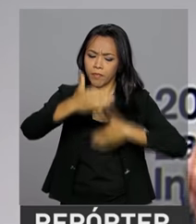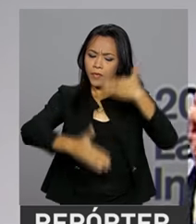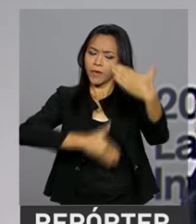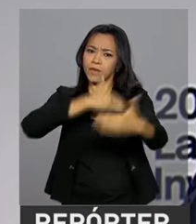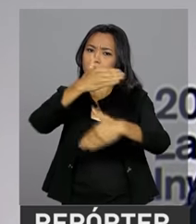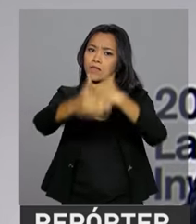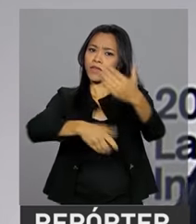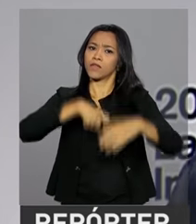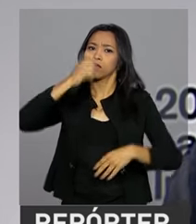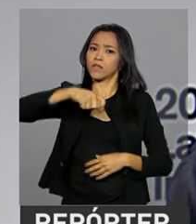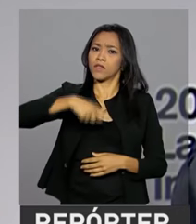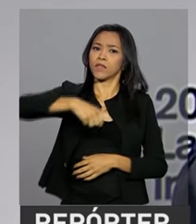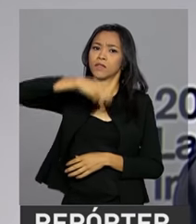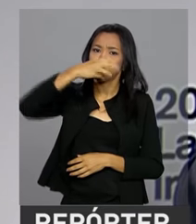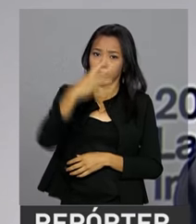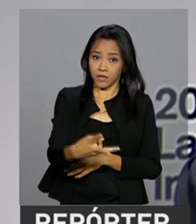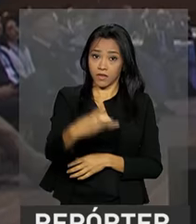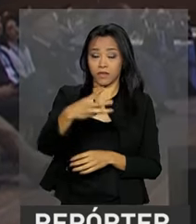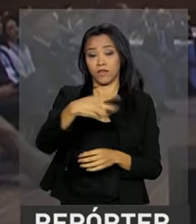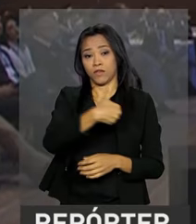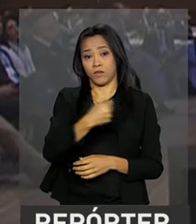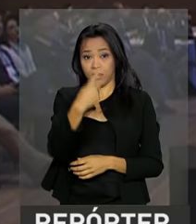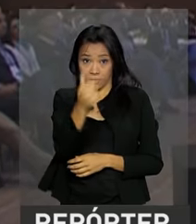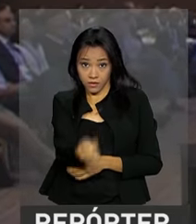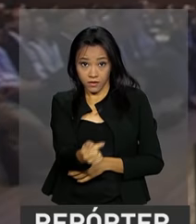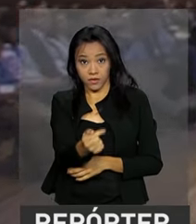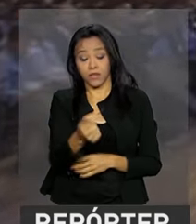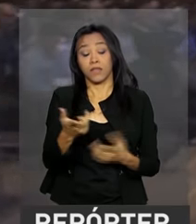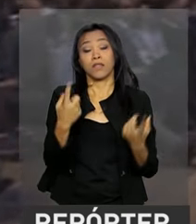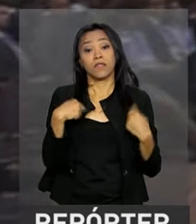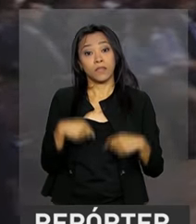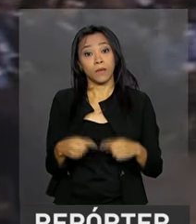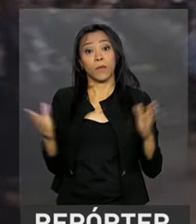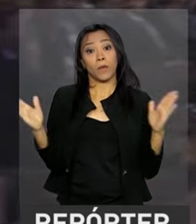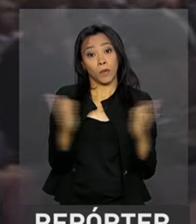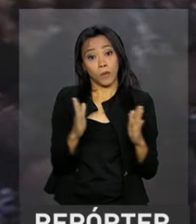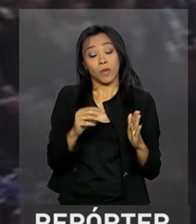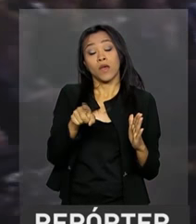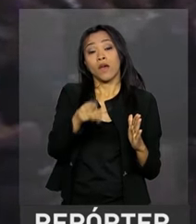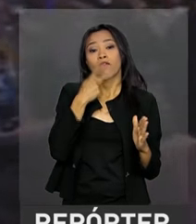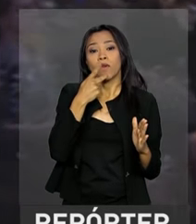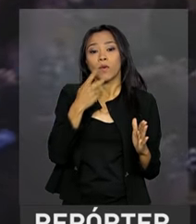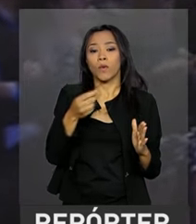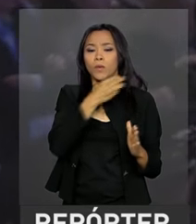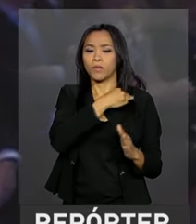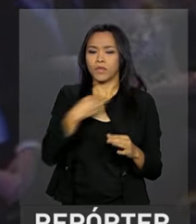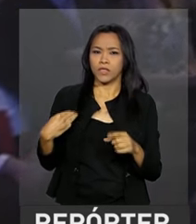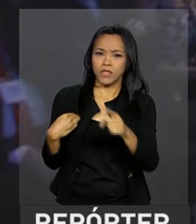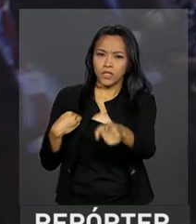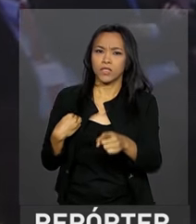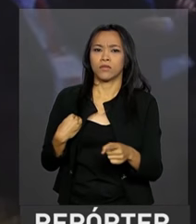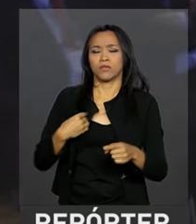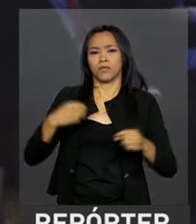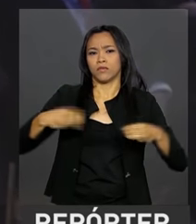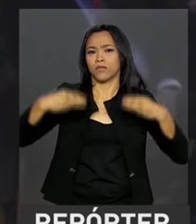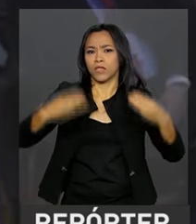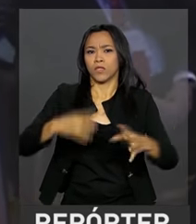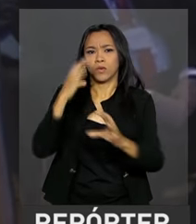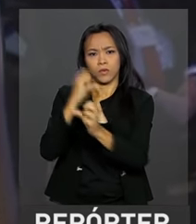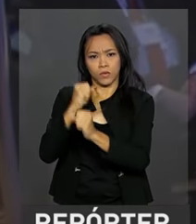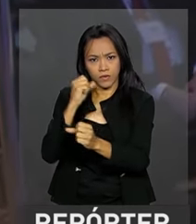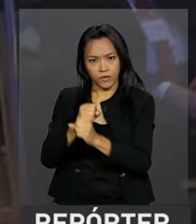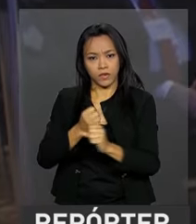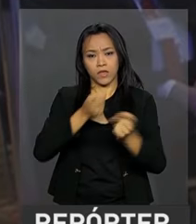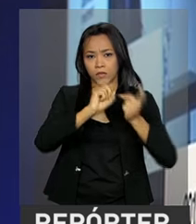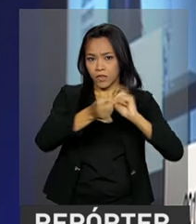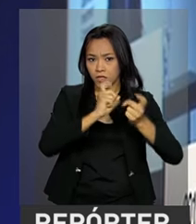no primeiro trimestre de 2017. Para o curto prazo, o ministro da Fazenda adiantou que as equipes dos Ministérios da Fazenda, do Planejamento